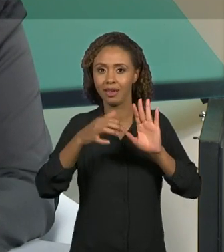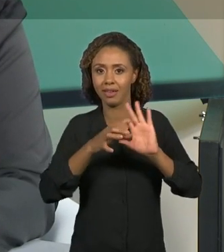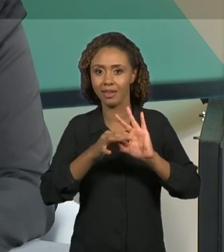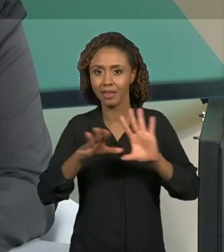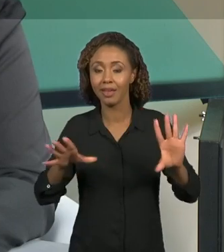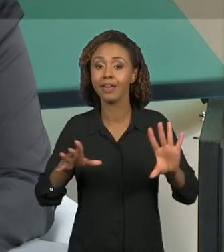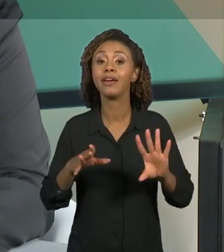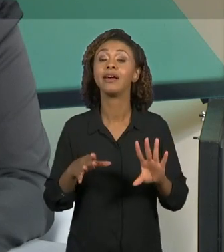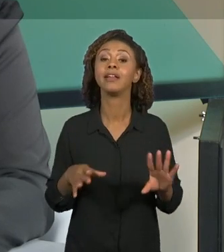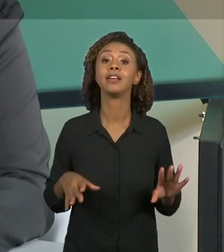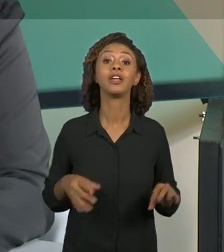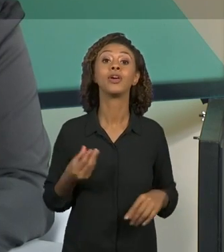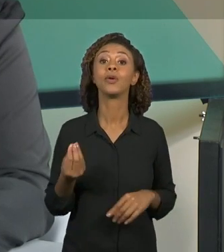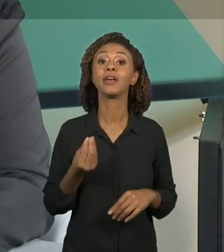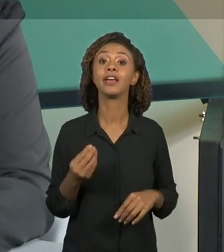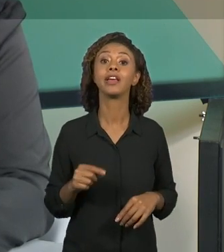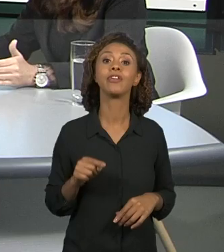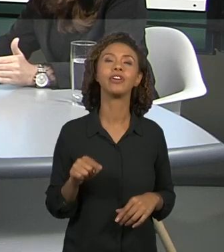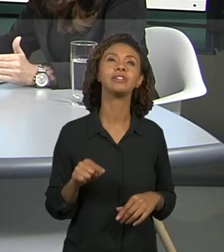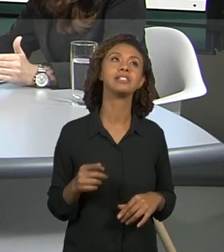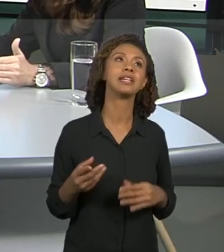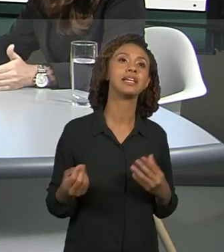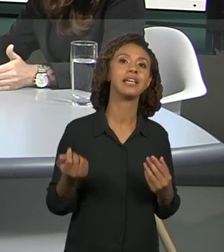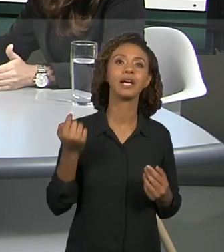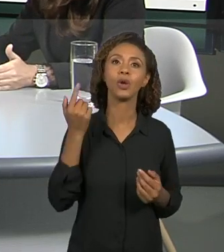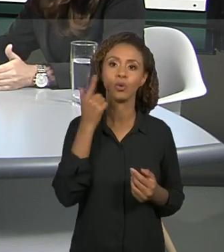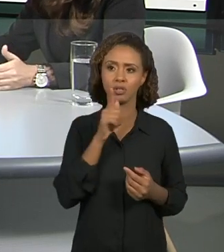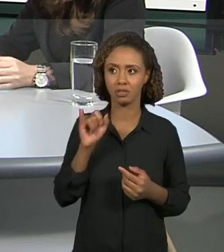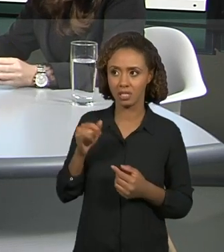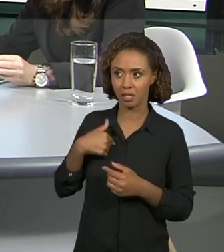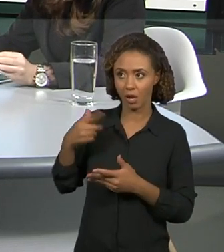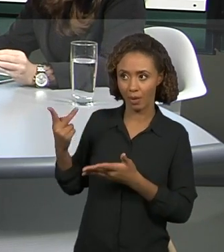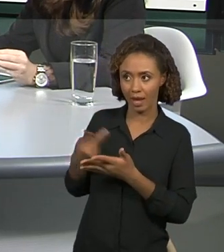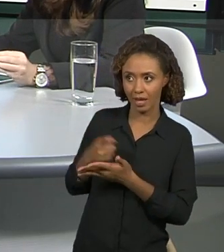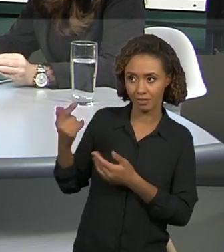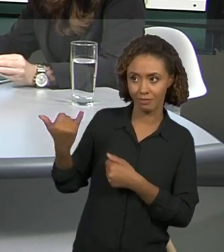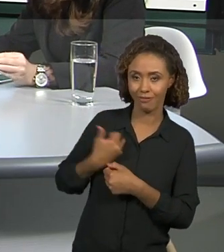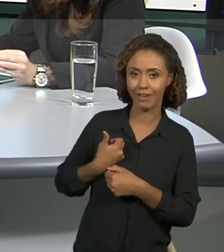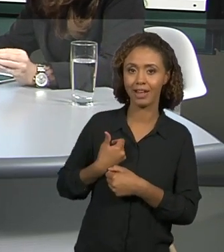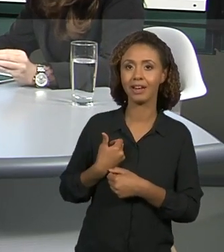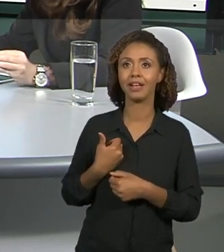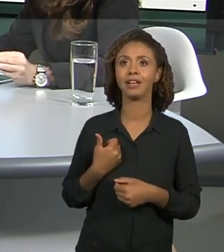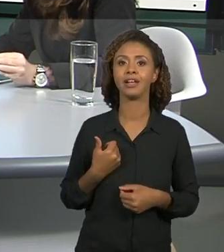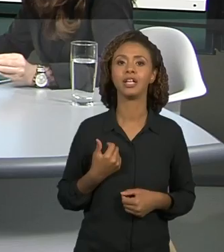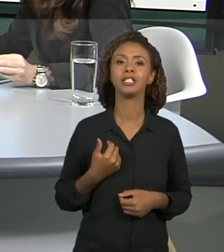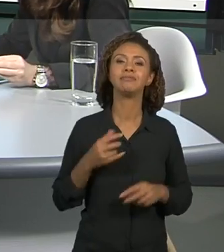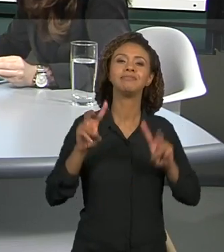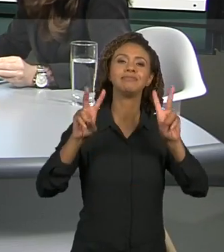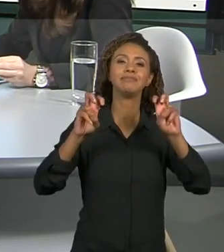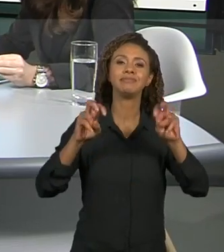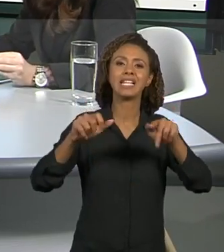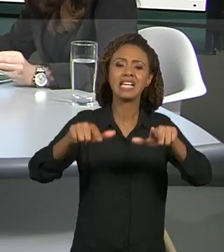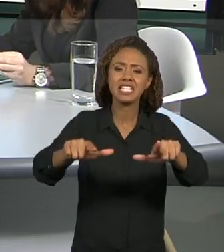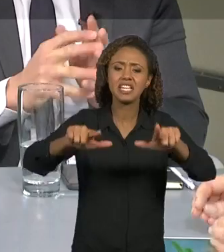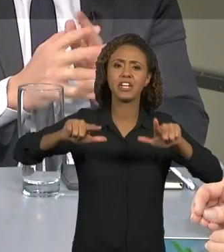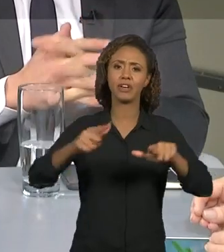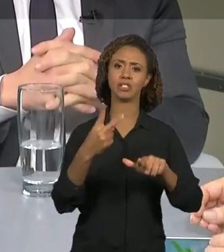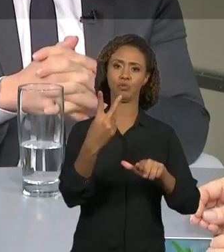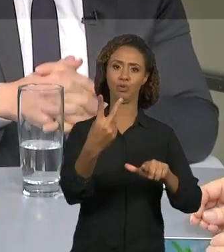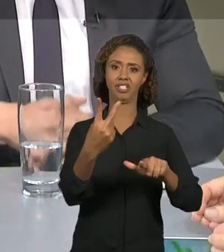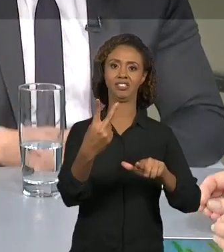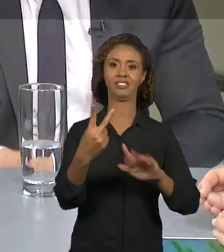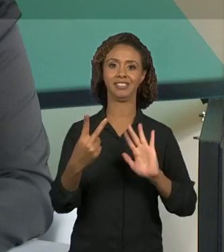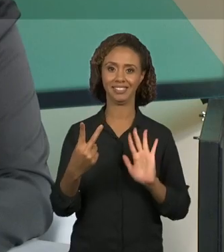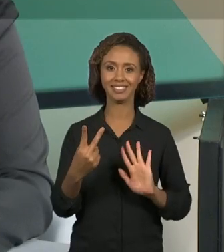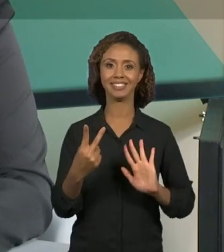você tenha essa dupla vamos chamar sensível ricardo me corrige tá uma dupla diplomação a dupla certificação acho que é melhor para